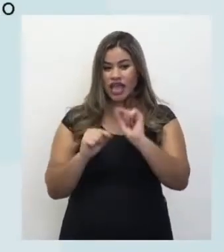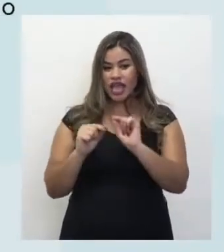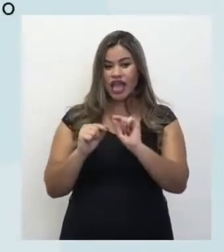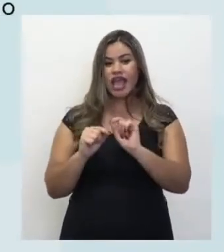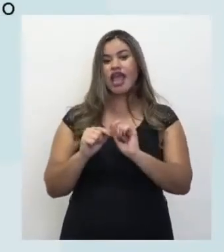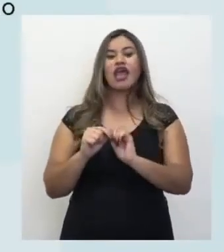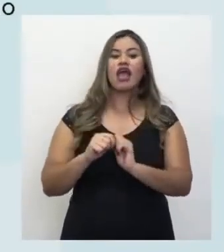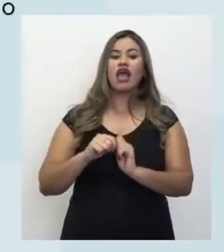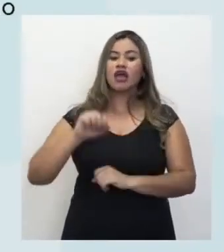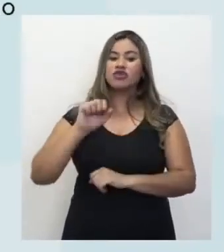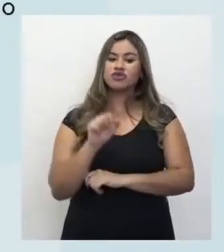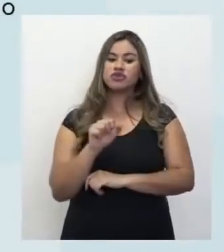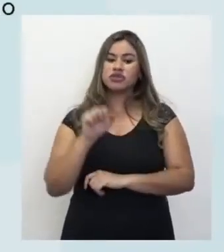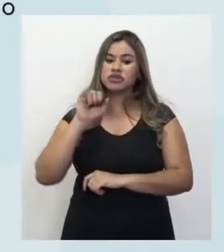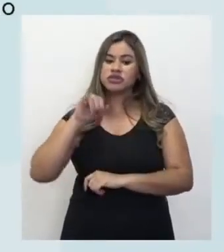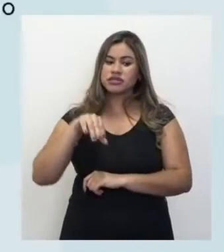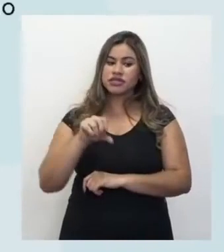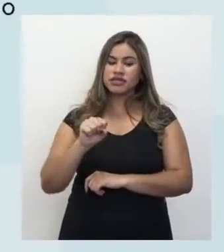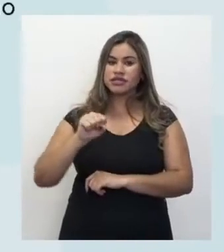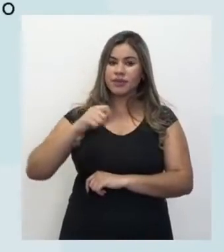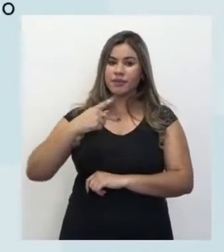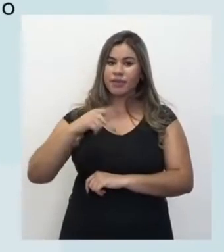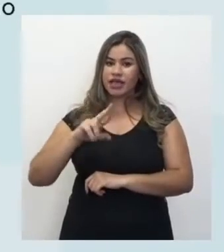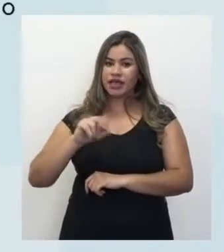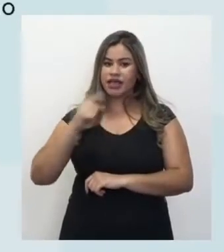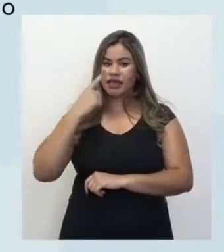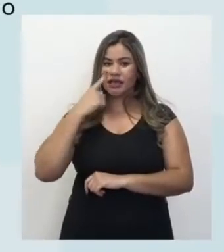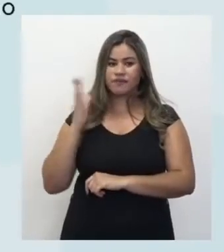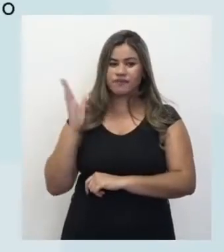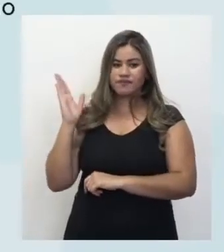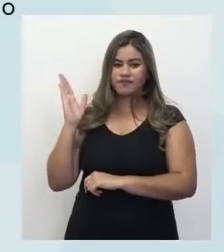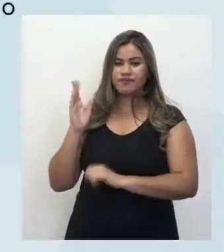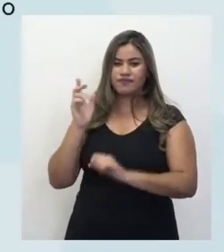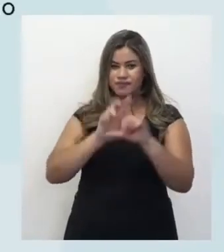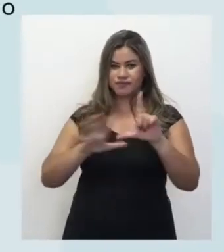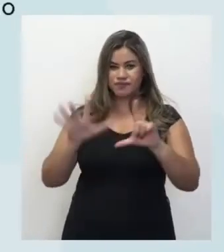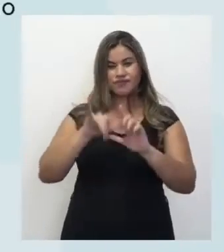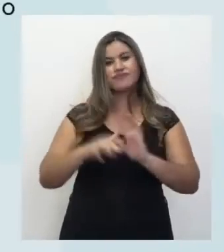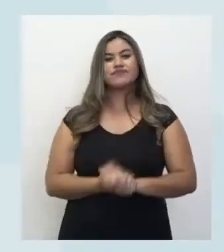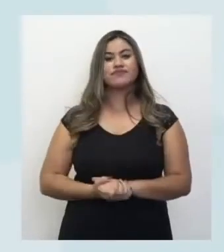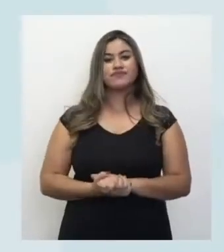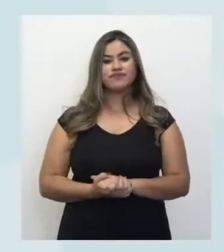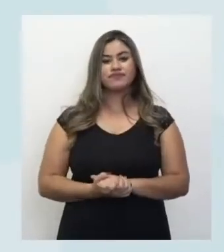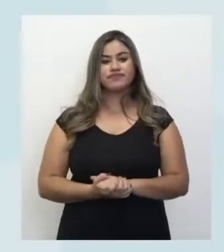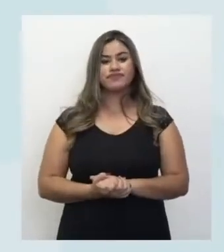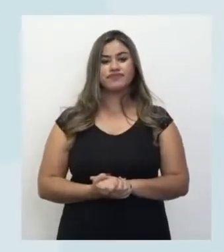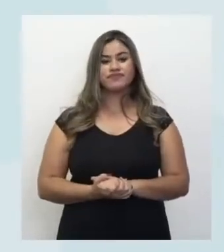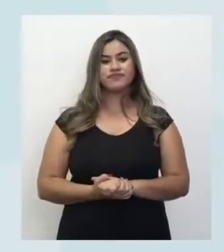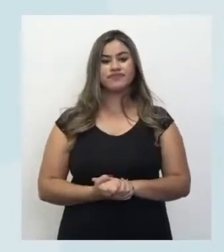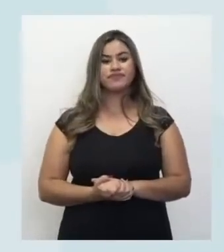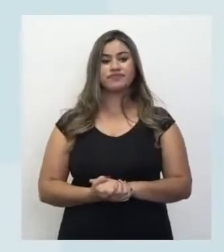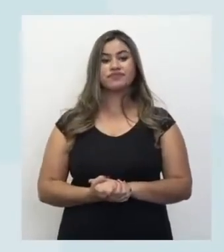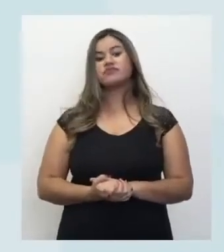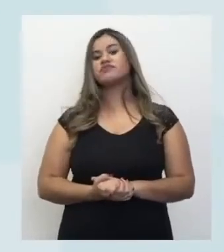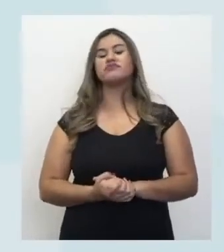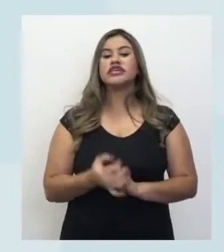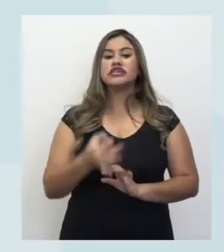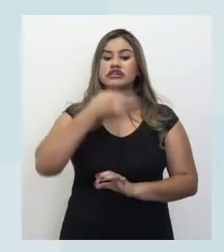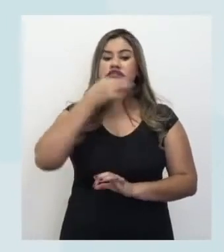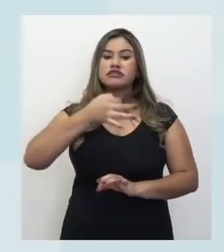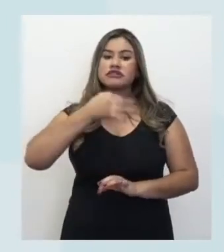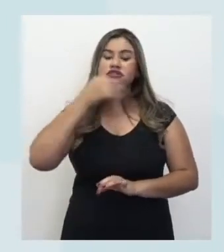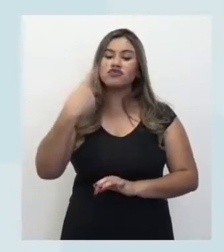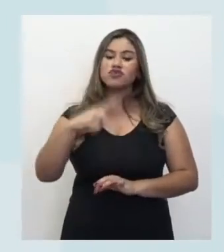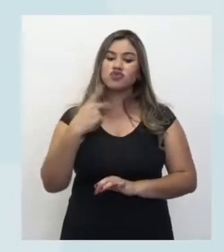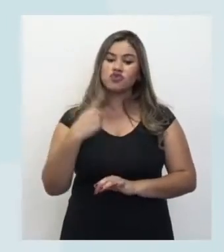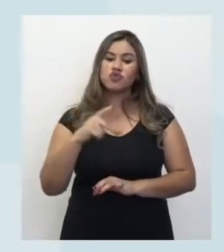Auto de Inês Pereira, embora seja uma farsa. Próximo slide, por favor. Em sua opinião, a